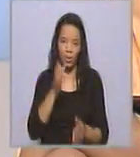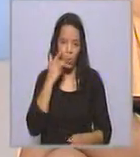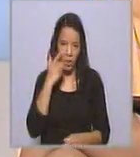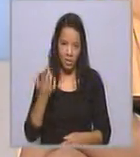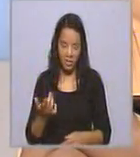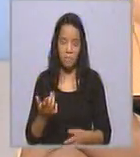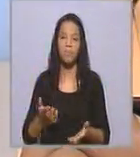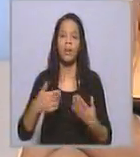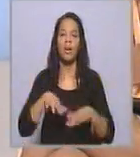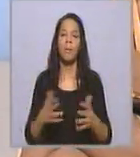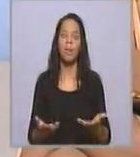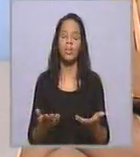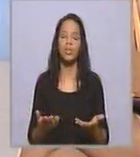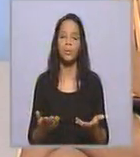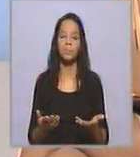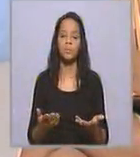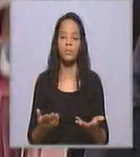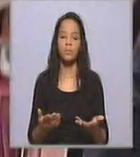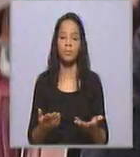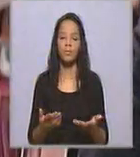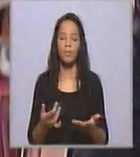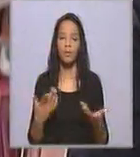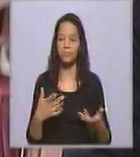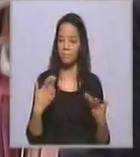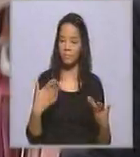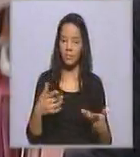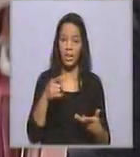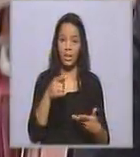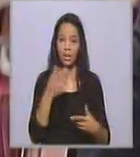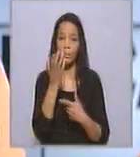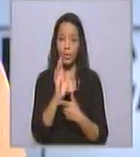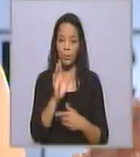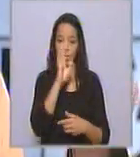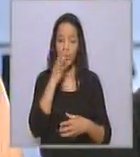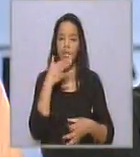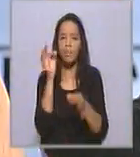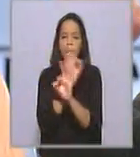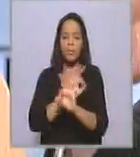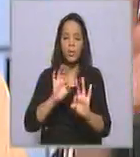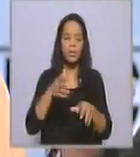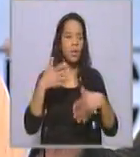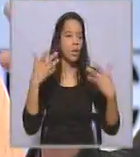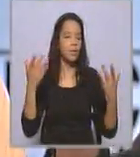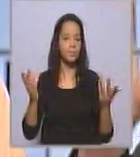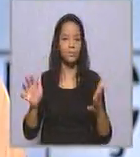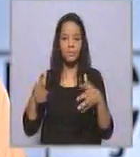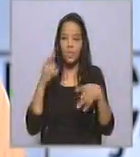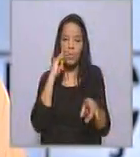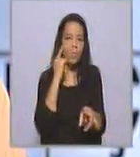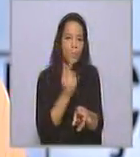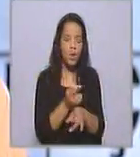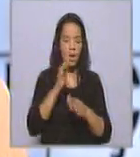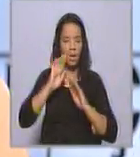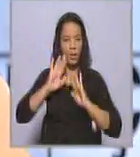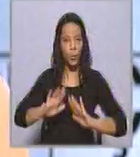conhecem, mas ele é muito, quando faz, por exemplo, nas Maravilhas, ele é muito, não, agora você é muito, ao mesmo tempo, muito calmo. É